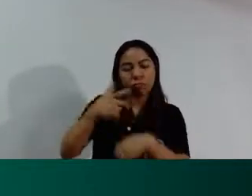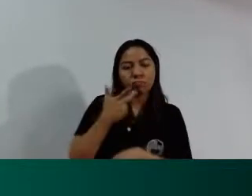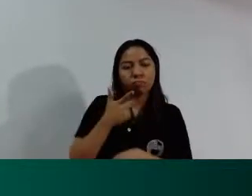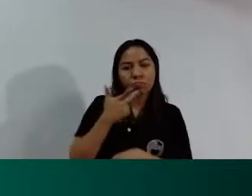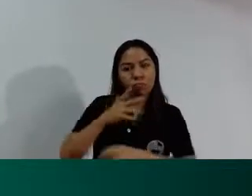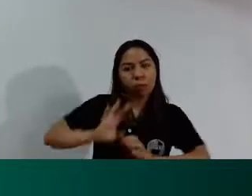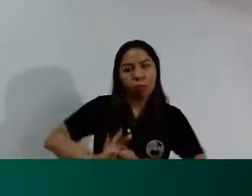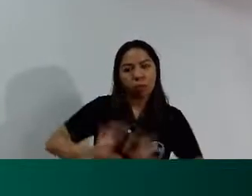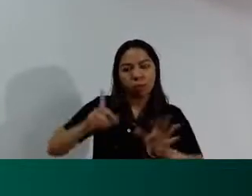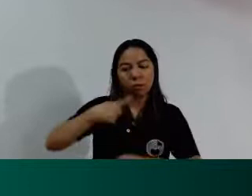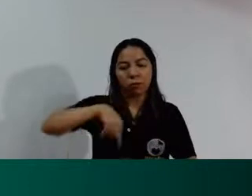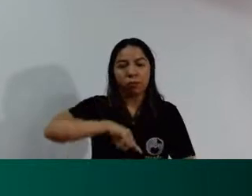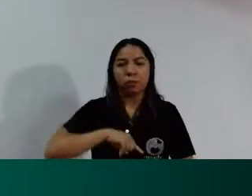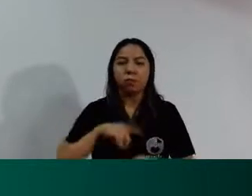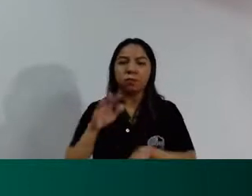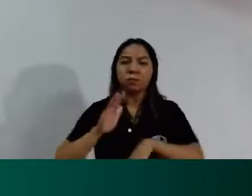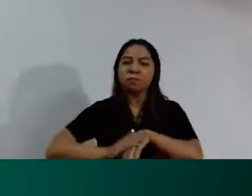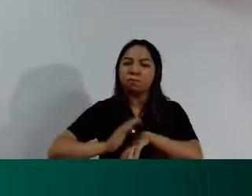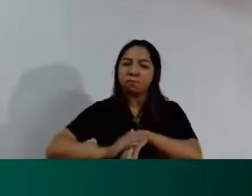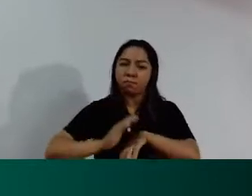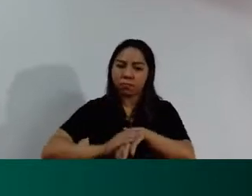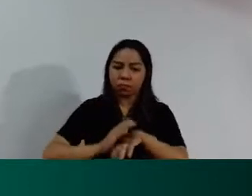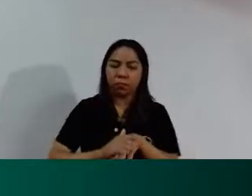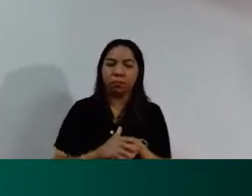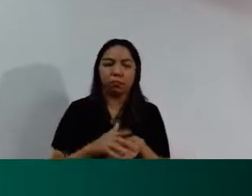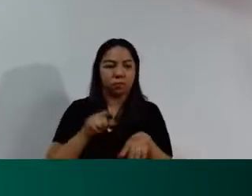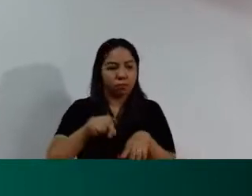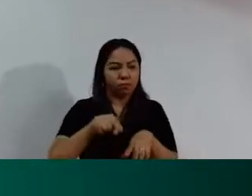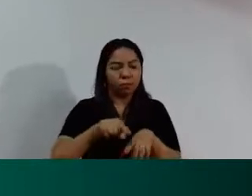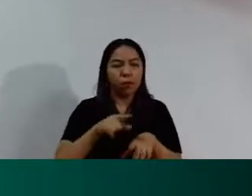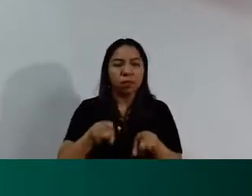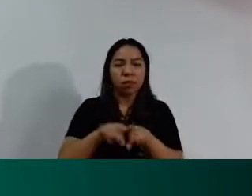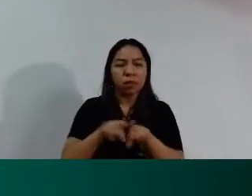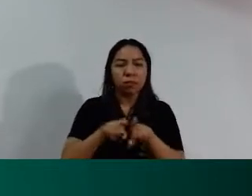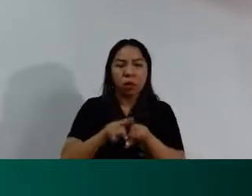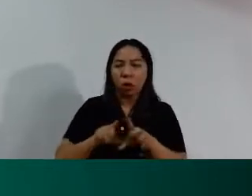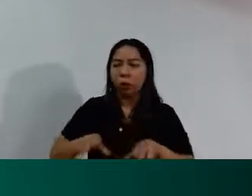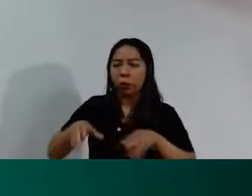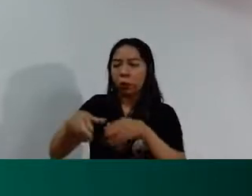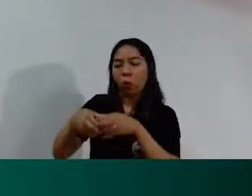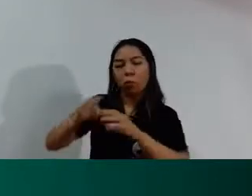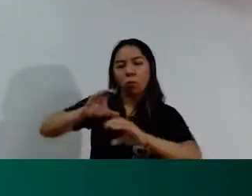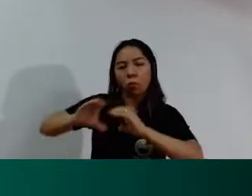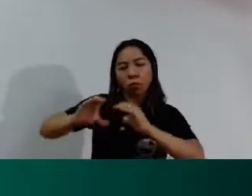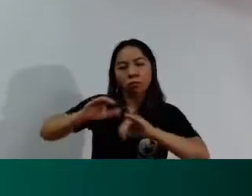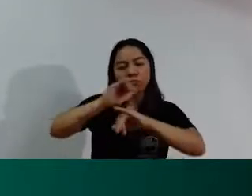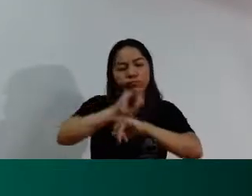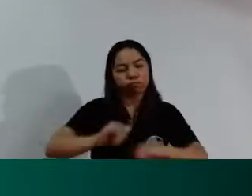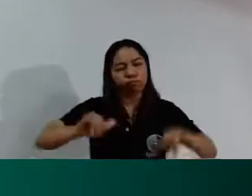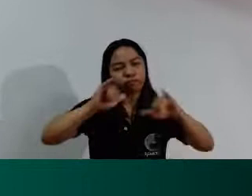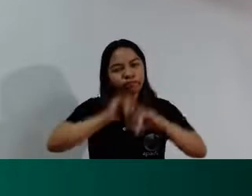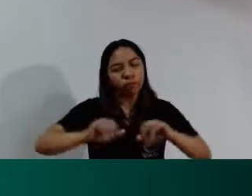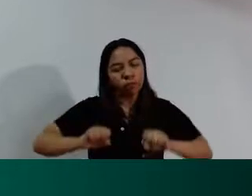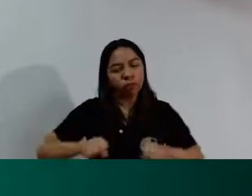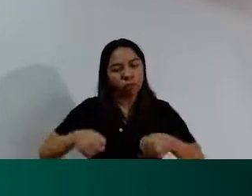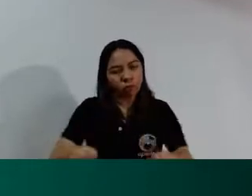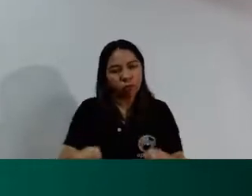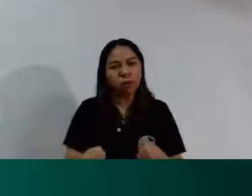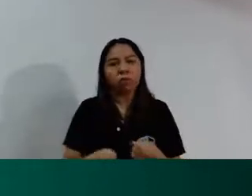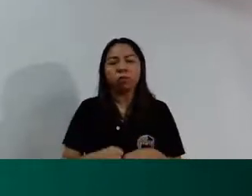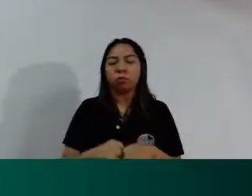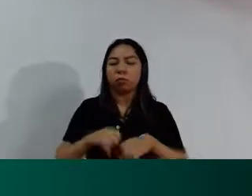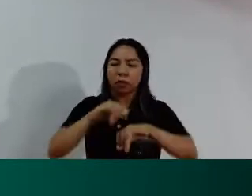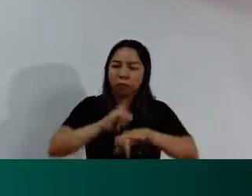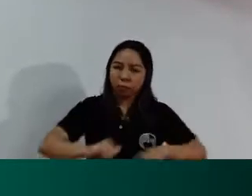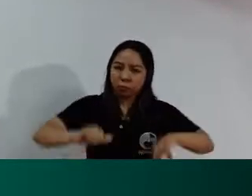atividade a toda a equipe de comunicação que também tem feito um esforço imenso de divulgação da nossa mesa